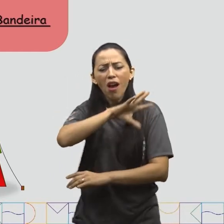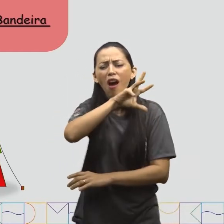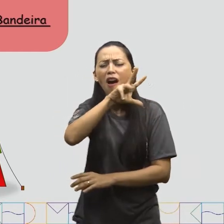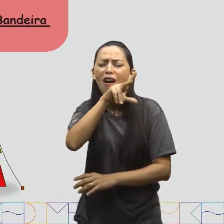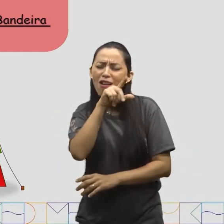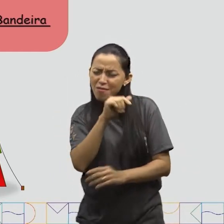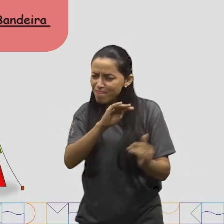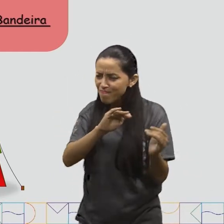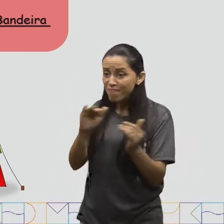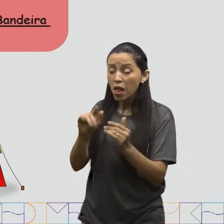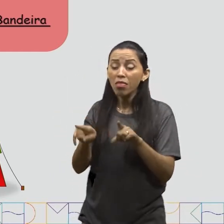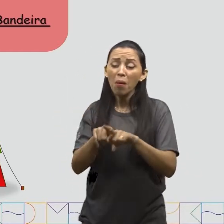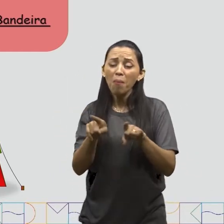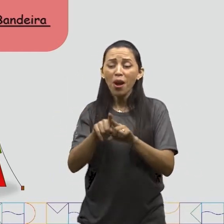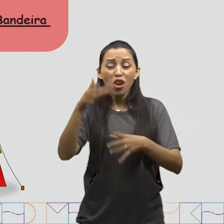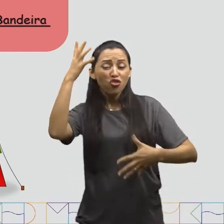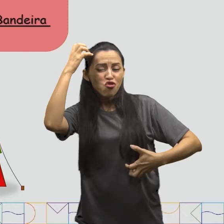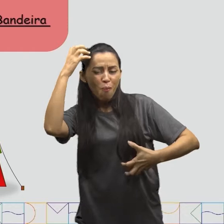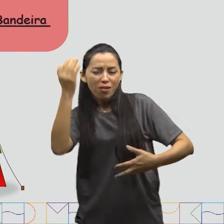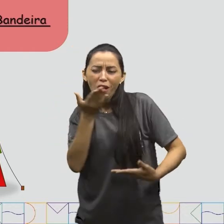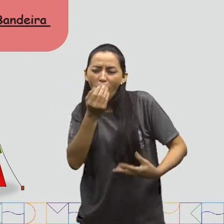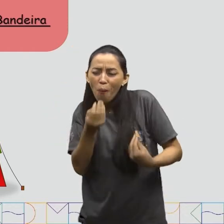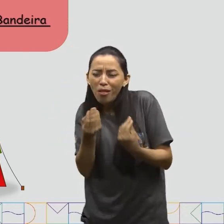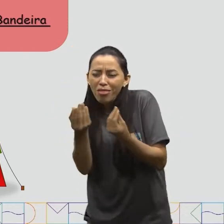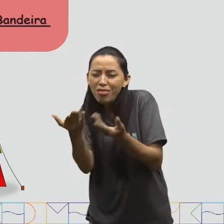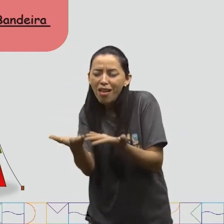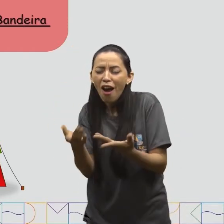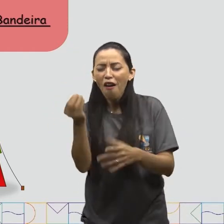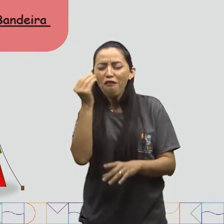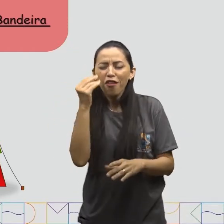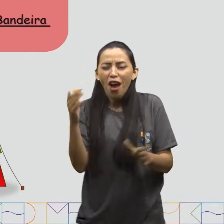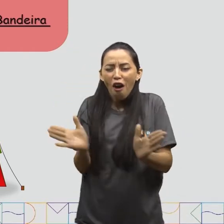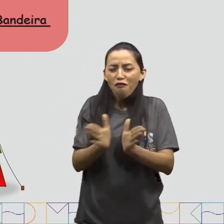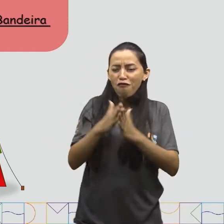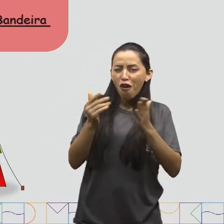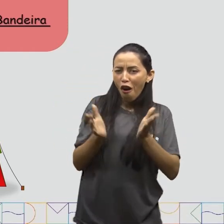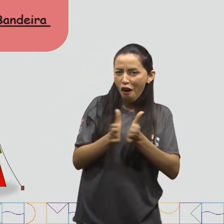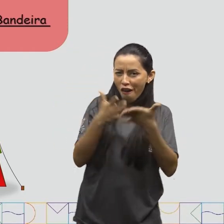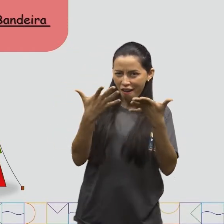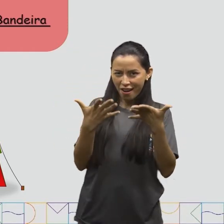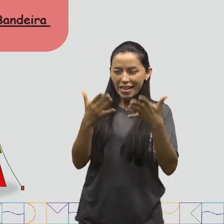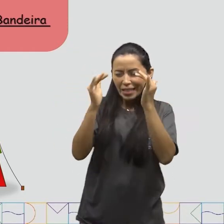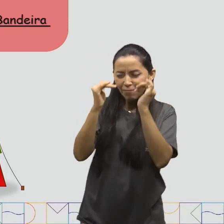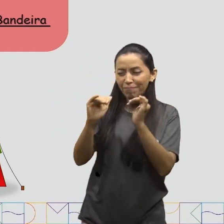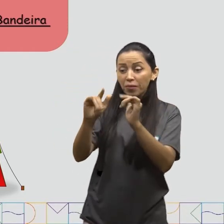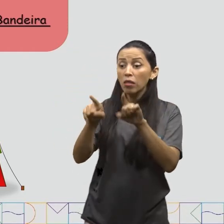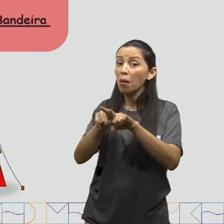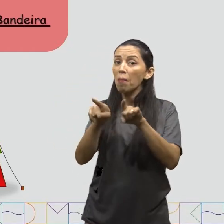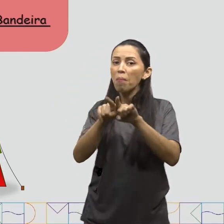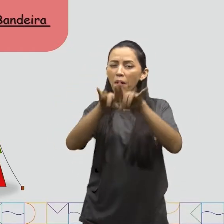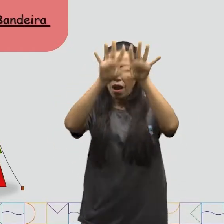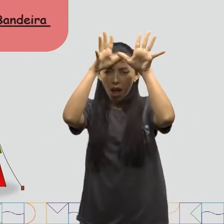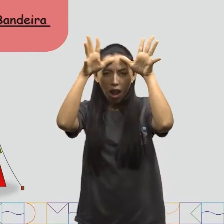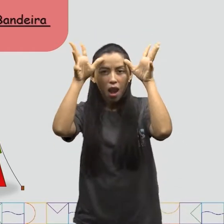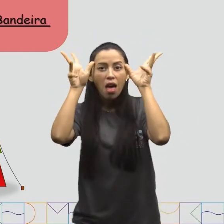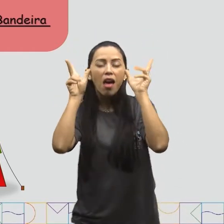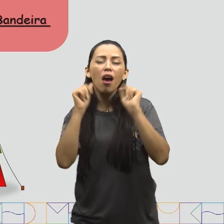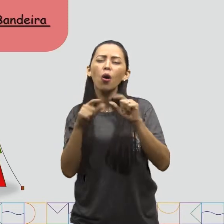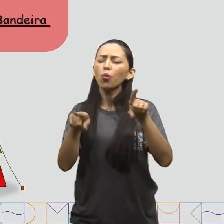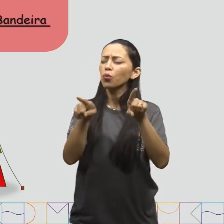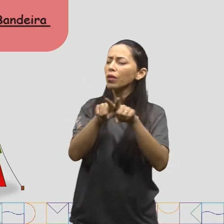ao chimpanzé, ver a cama do anão, ver as focas adestradas, ver a jaula do